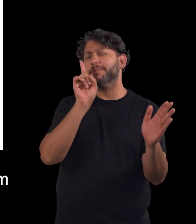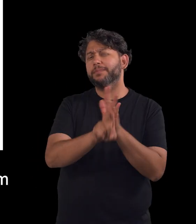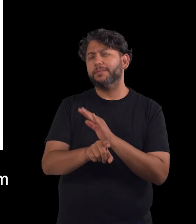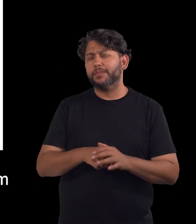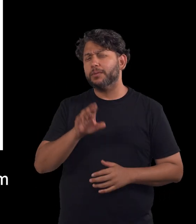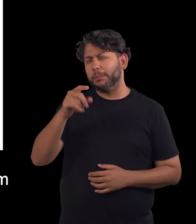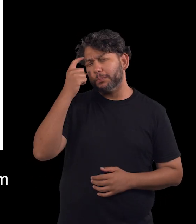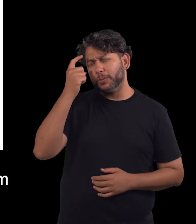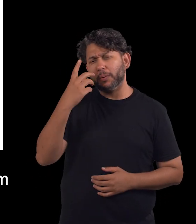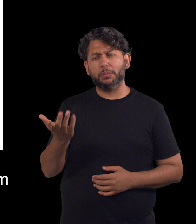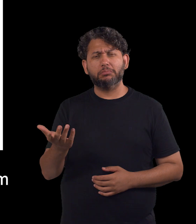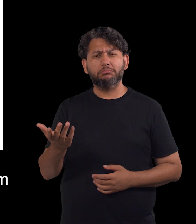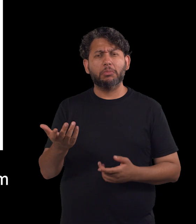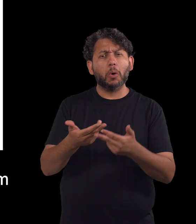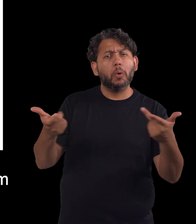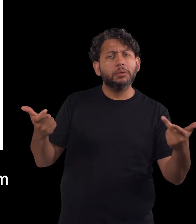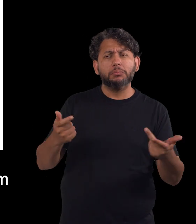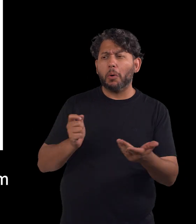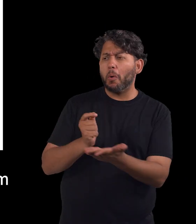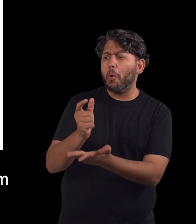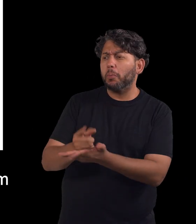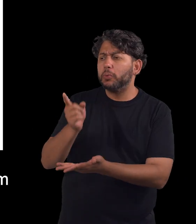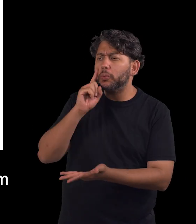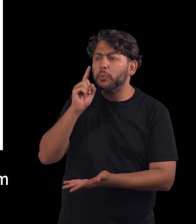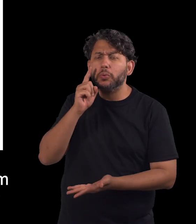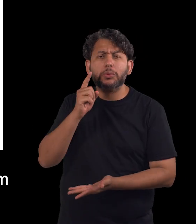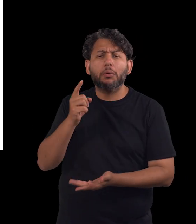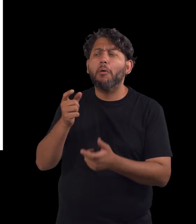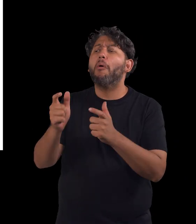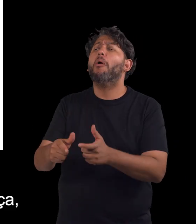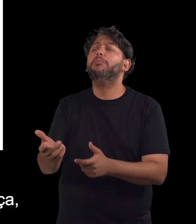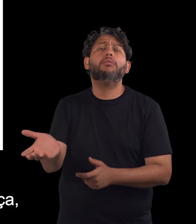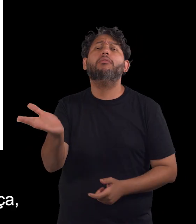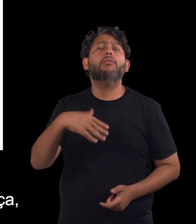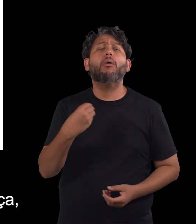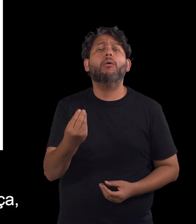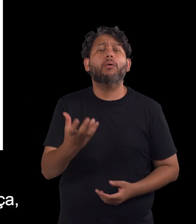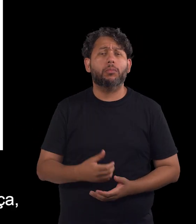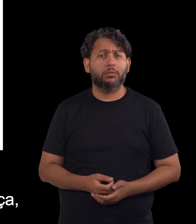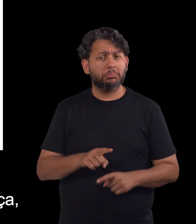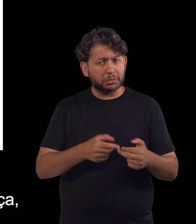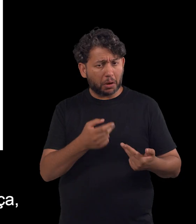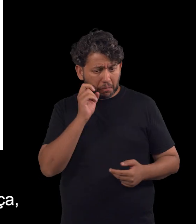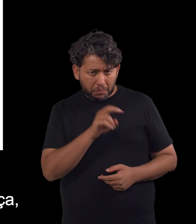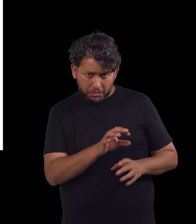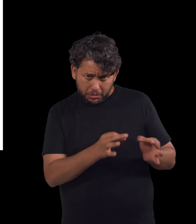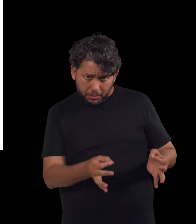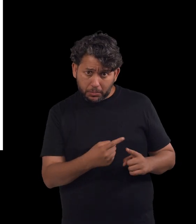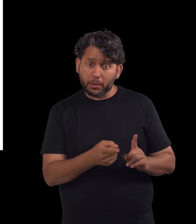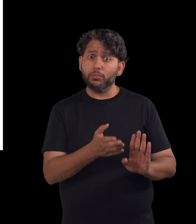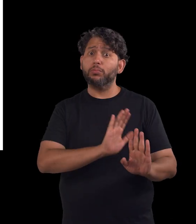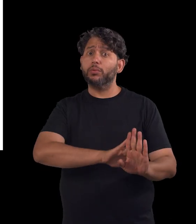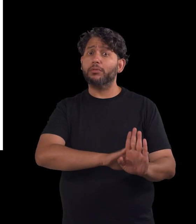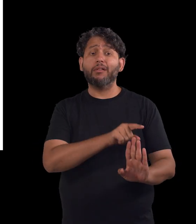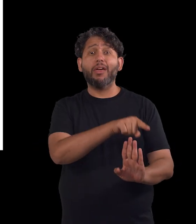Você já parou para pensar de onde vêm as coisas que usamos todos os dias? Cada objeto, por mais simples que pareça, passou